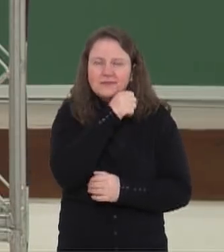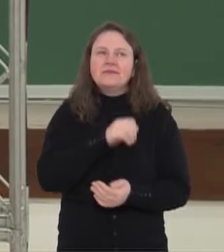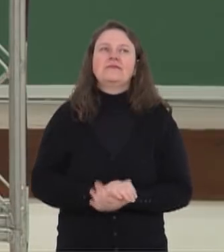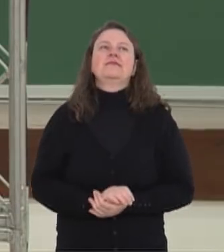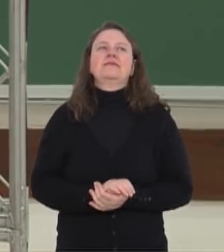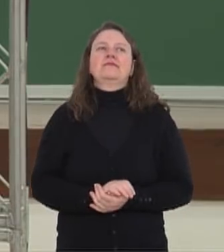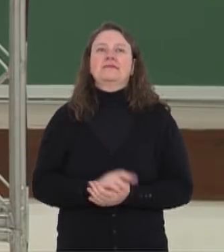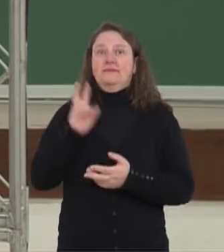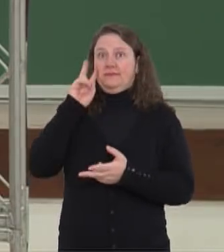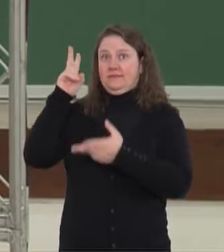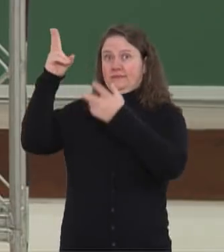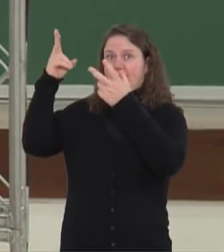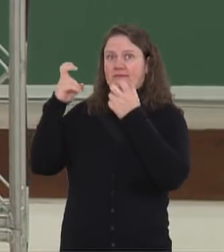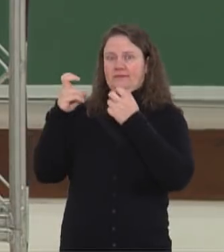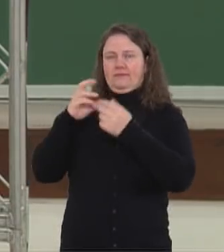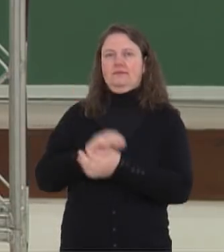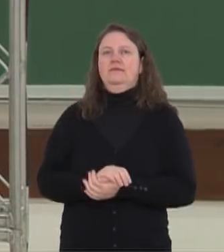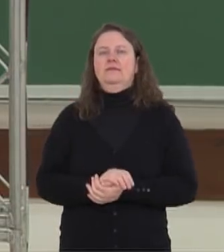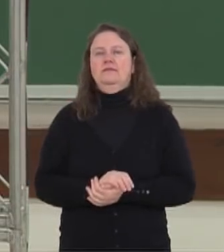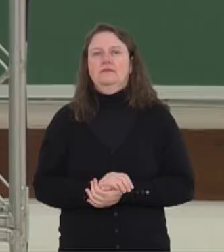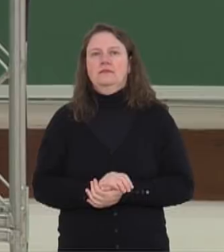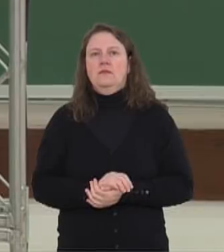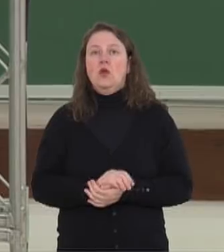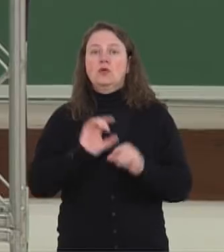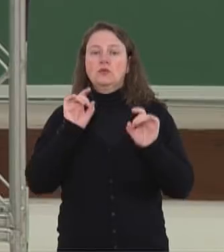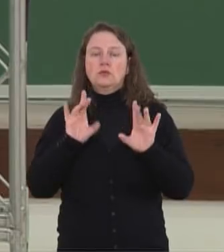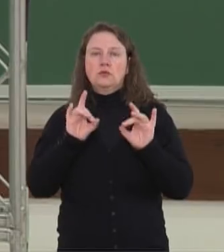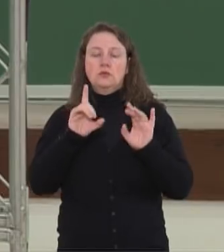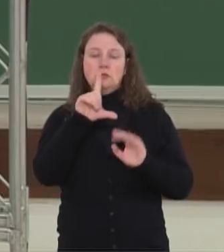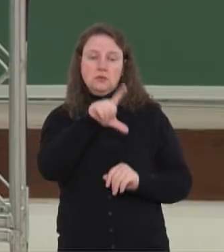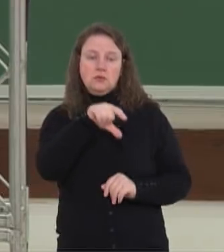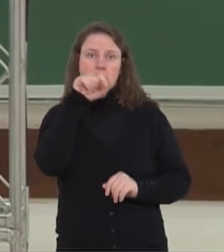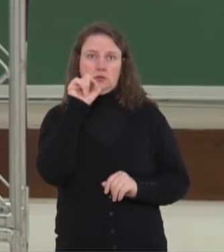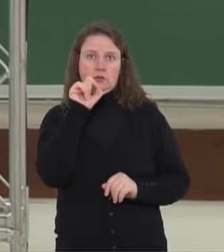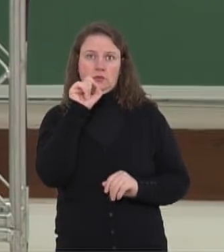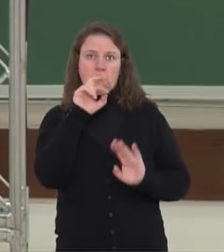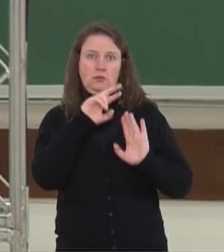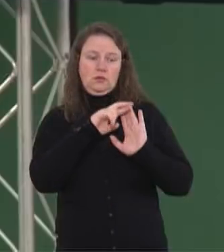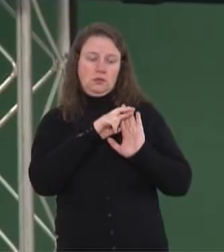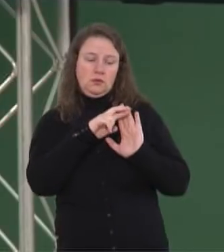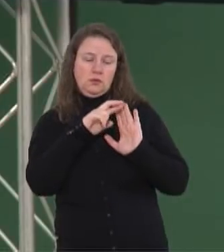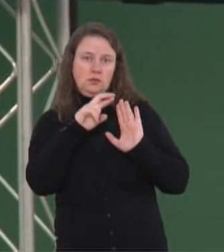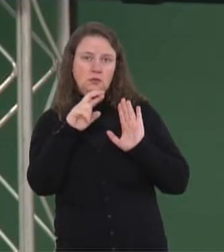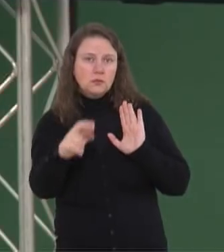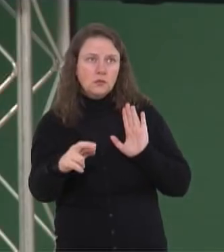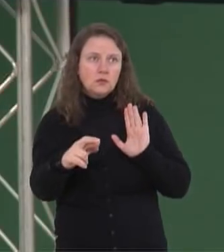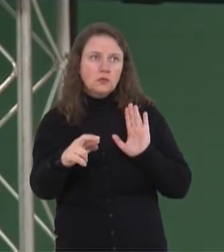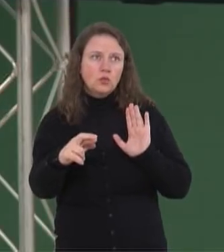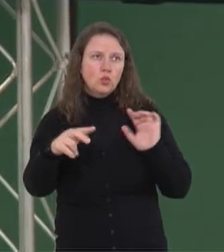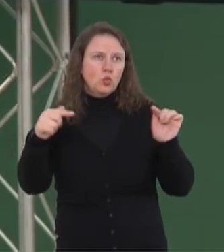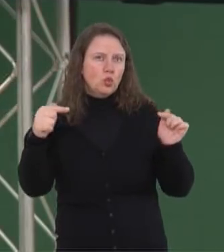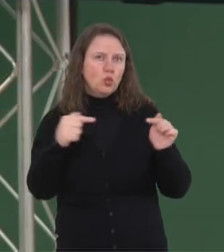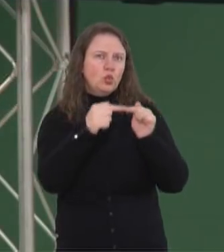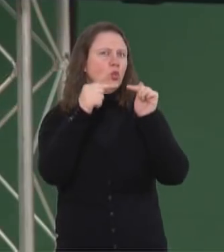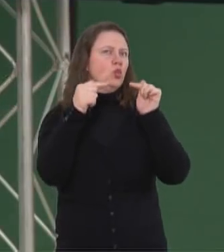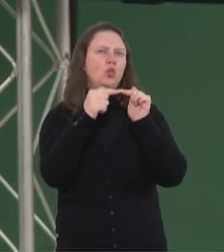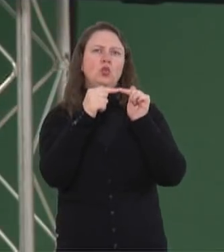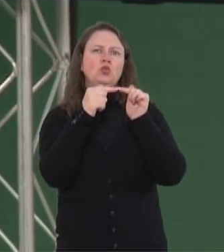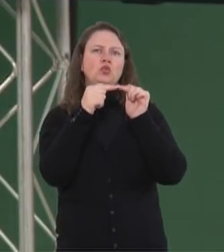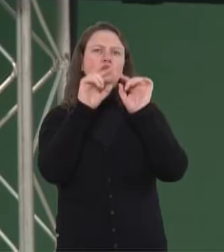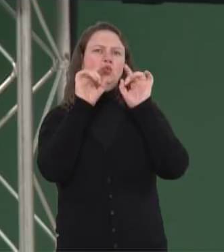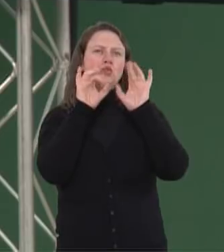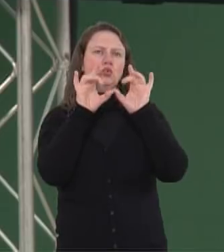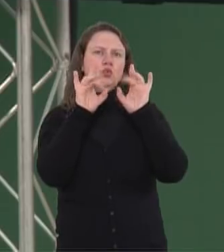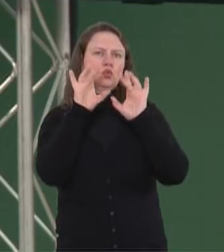Então, observem lá. Vocês vão assinalar para a teacher qual alternativa que possui apenas